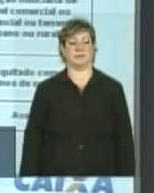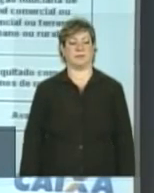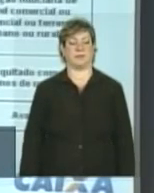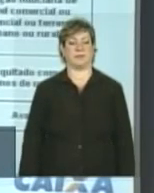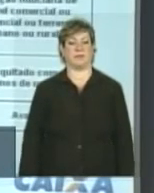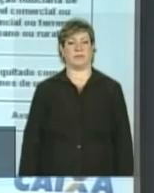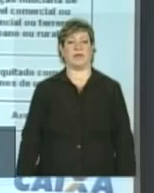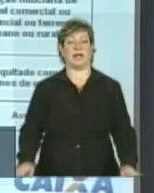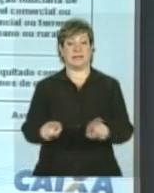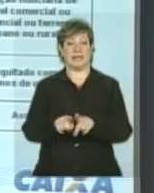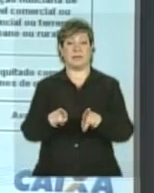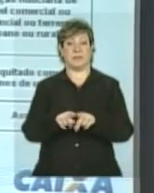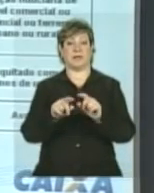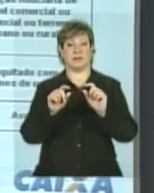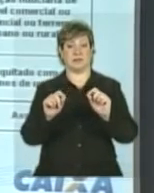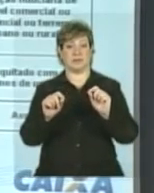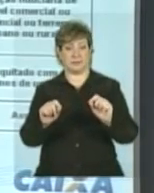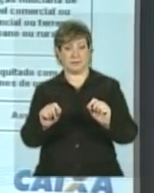Também aqui,